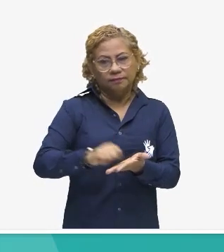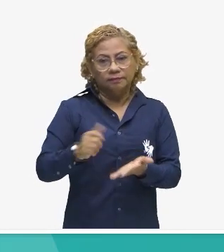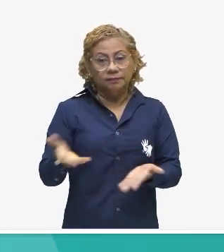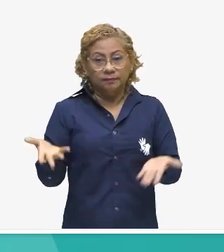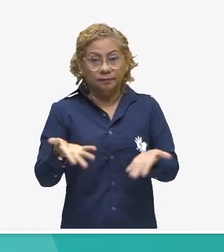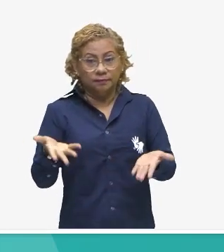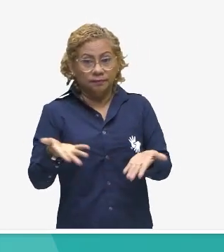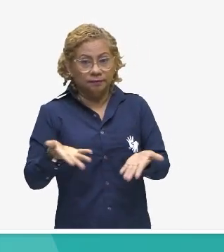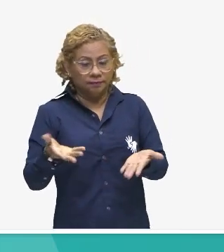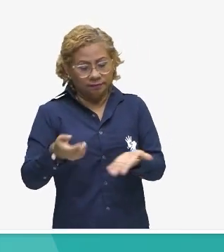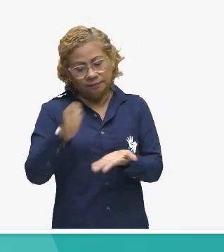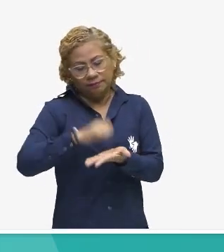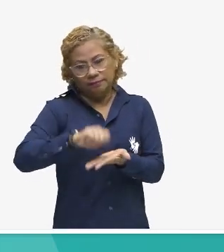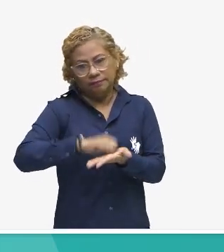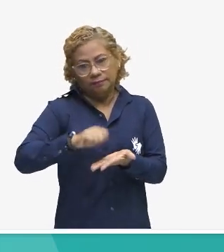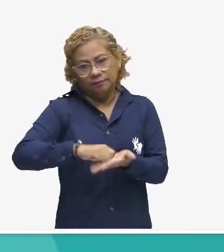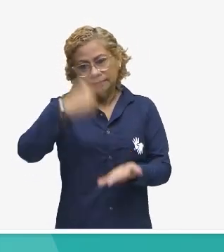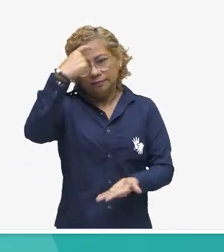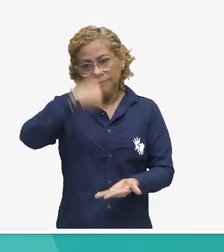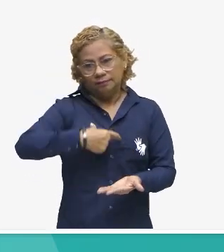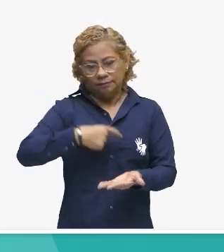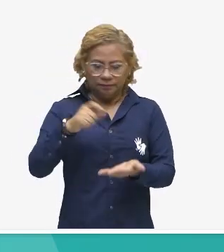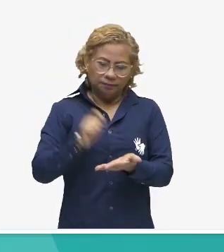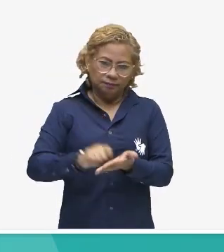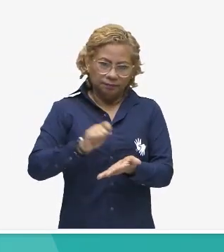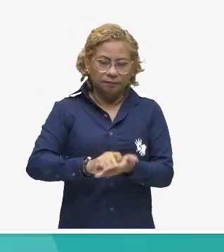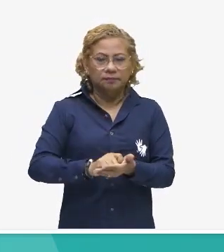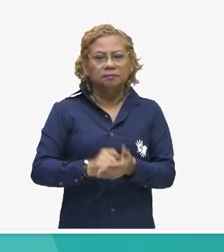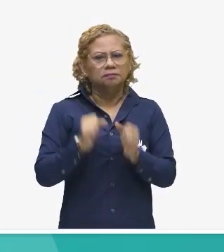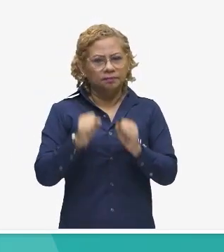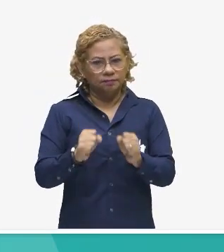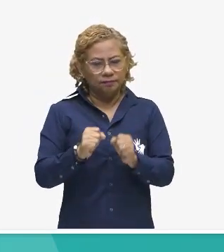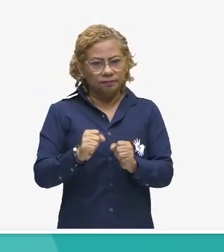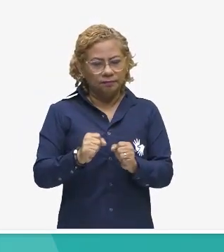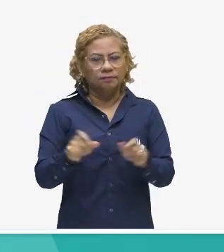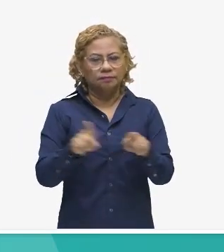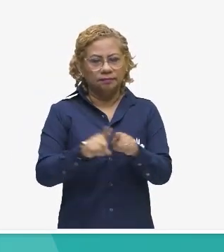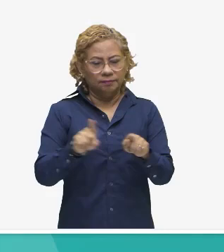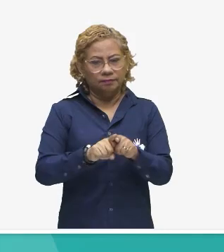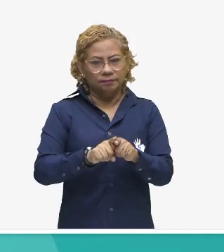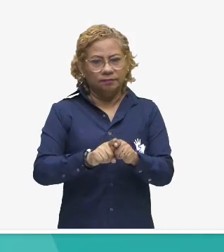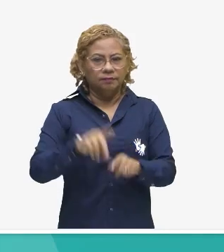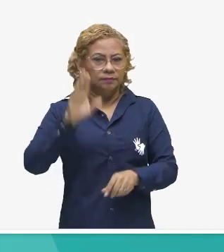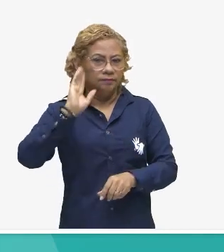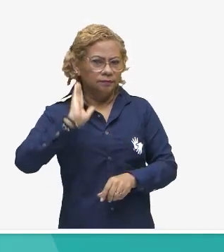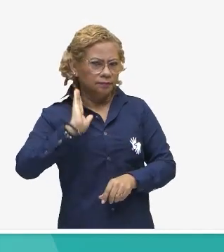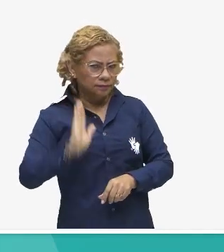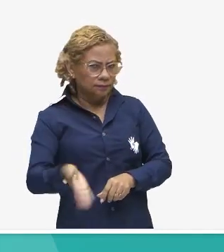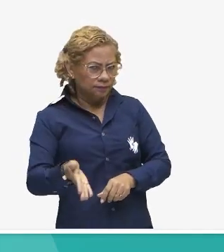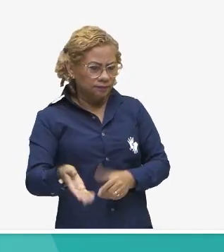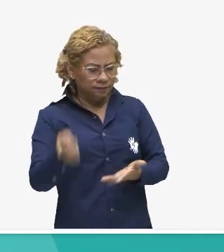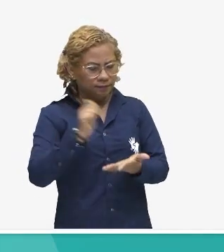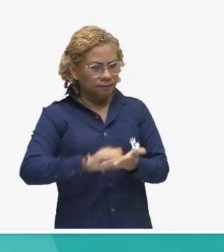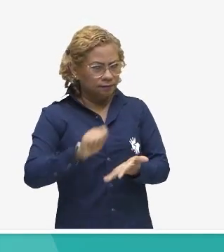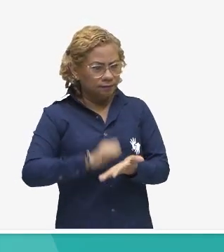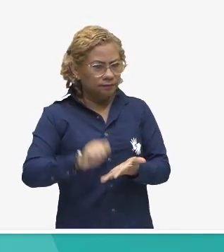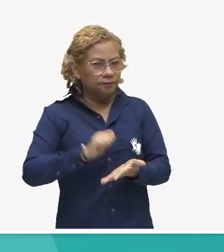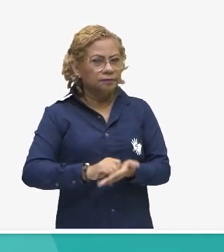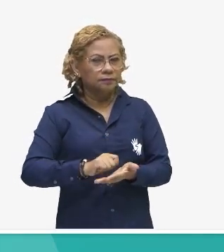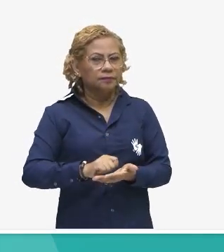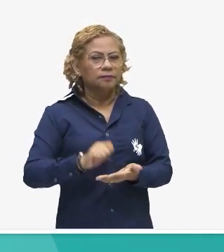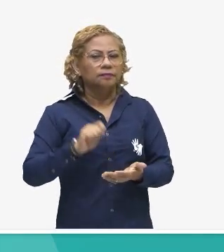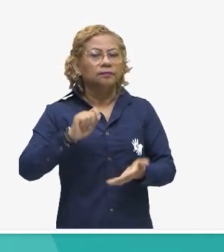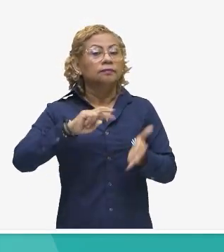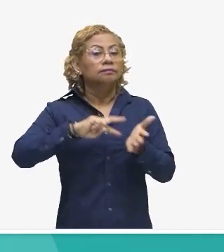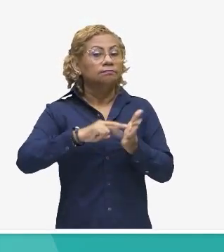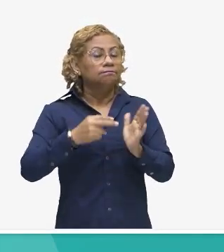momento, posso dizer que eu já escrevi algo, uma atividade que já aconteceu, ou